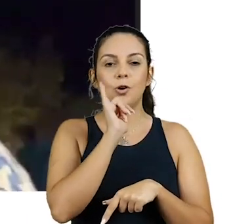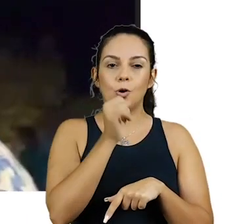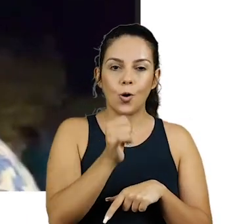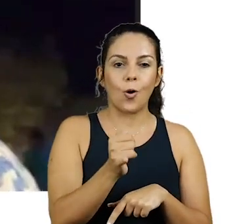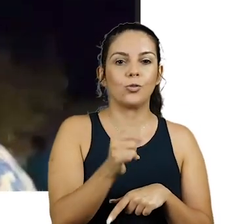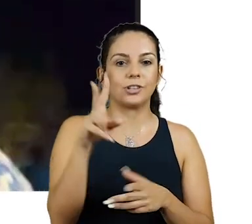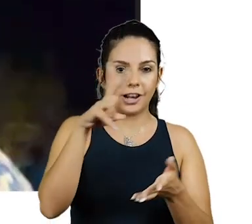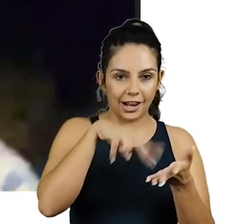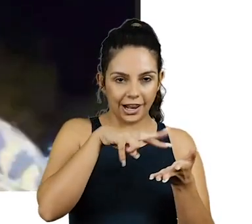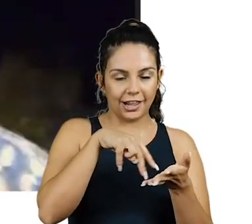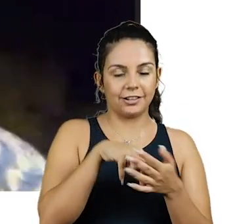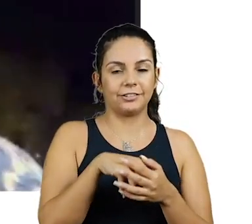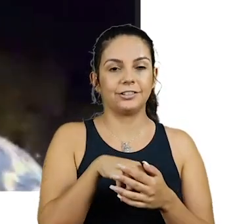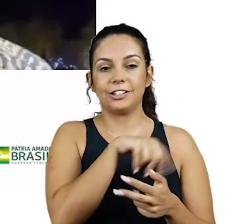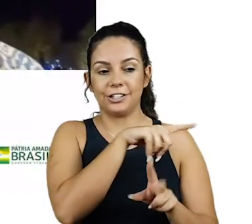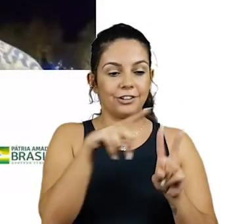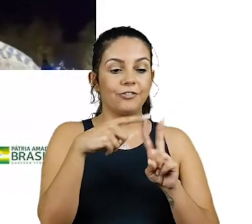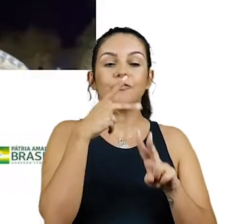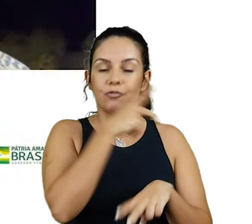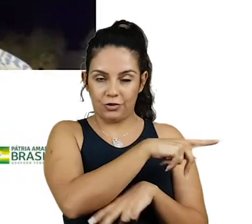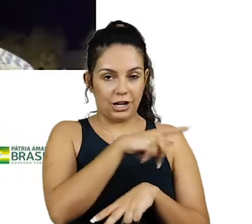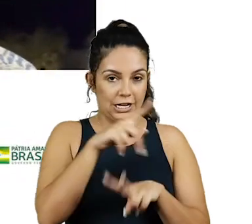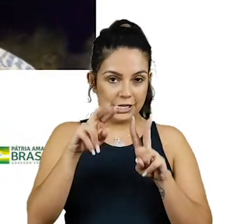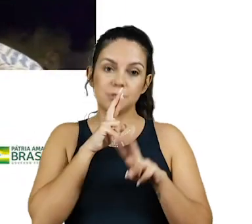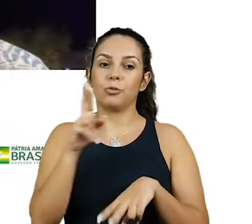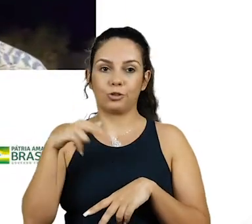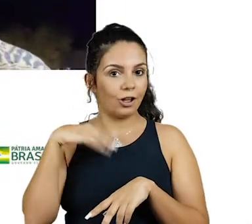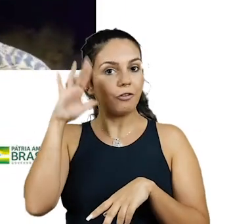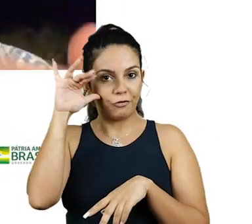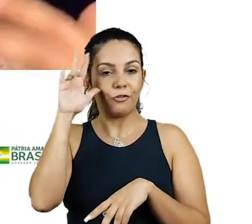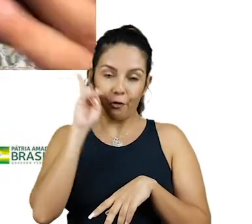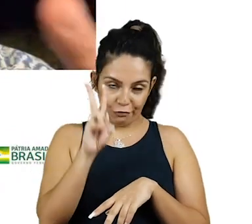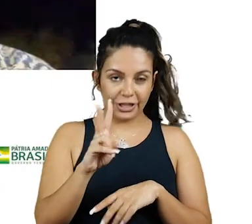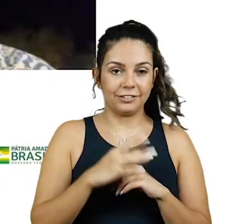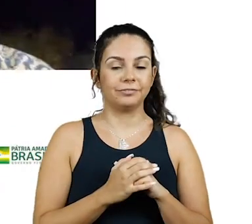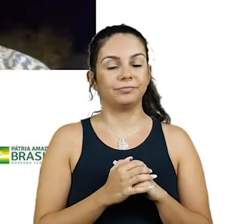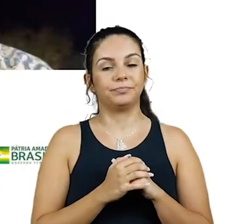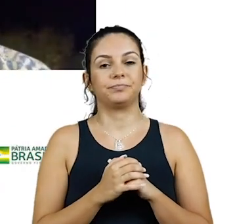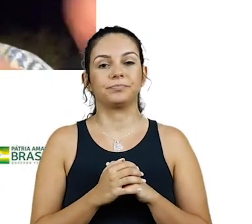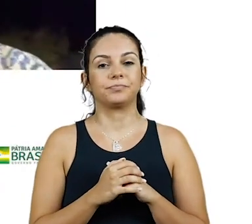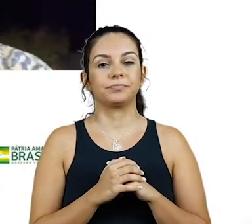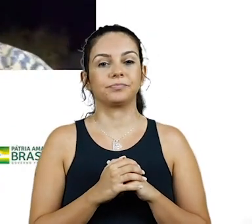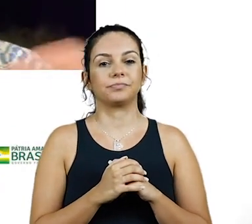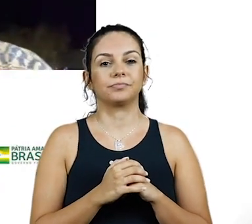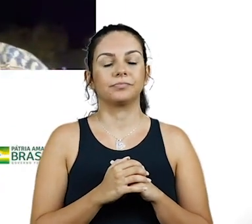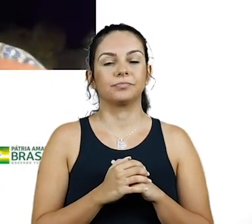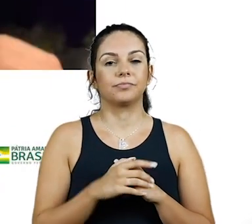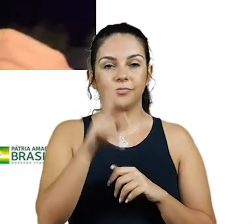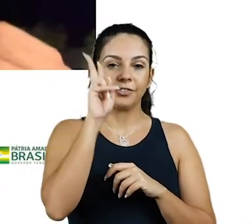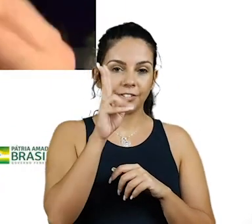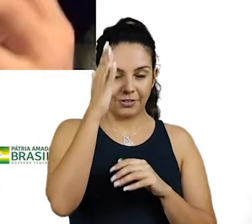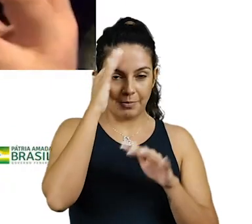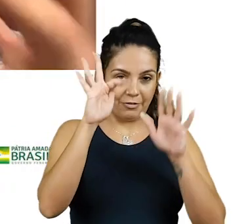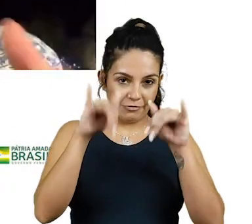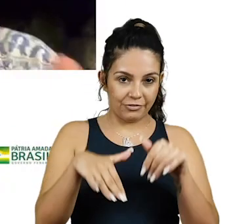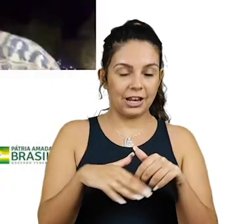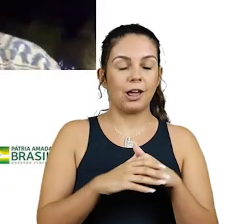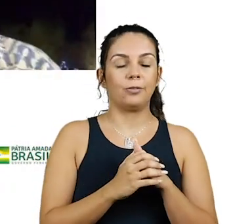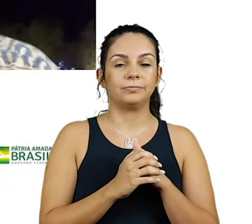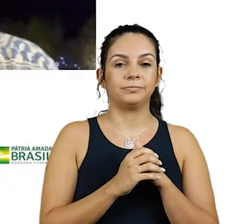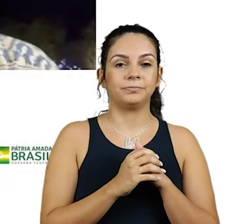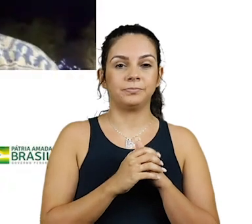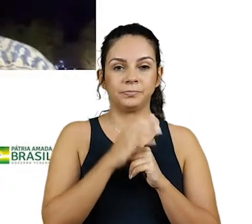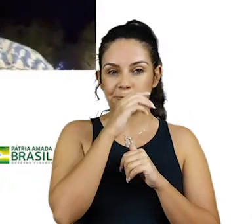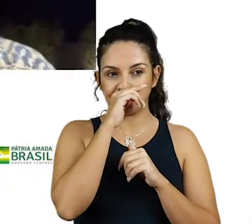ela está lendo. Você viu também? Ela era incrível, e ela, quem vai ver vai saber o finalzinho, mas